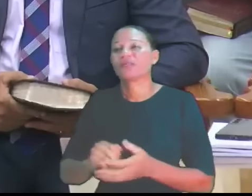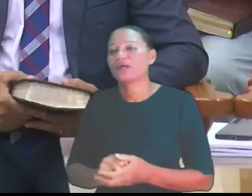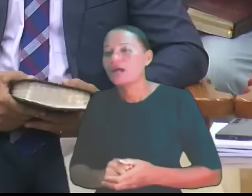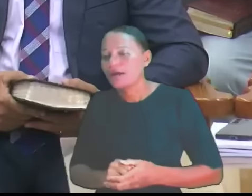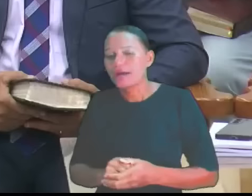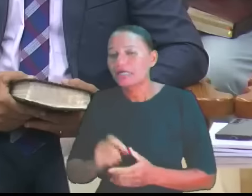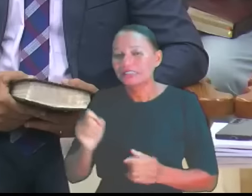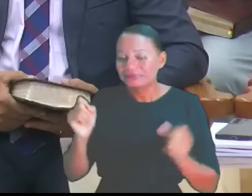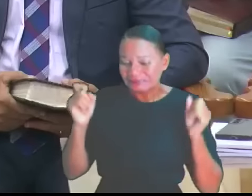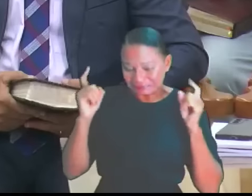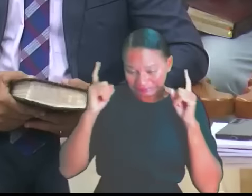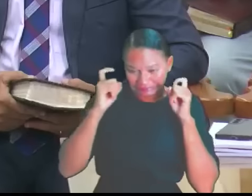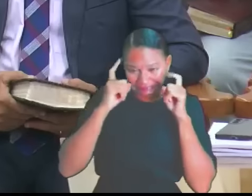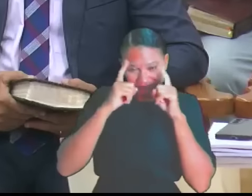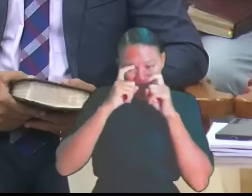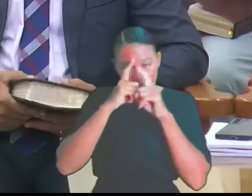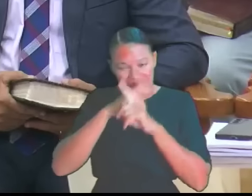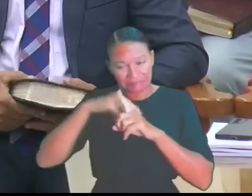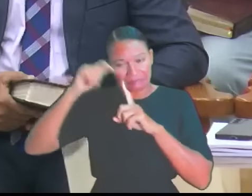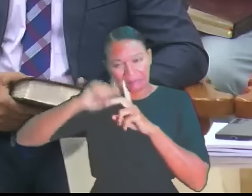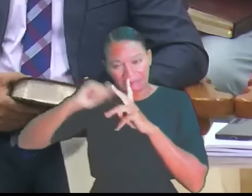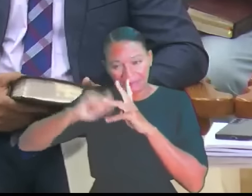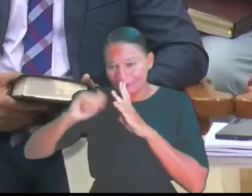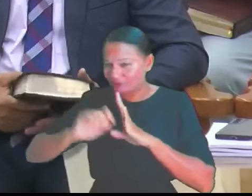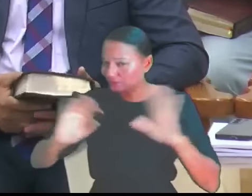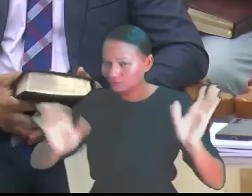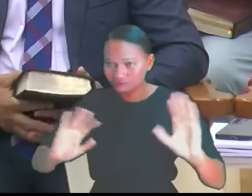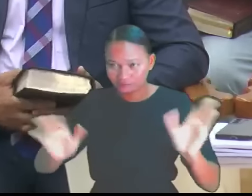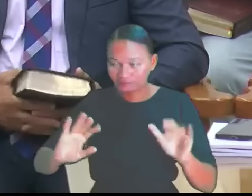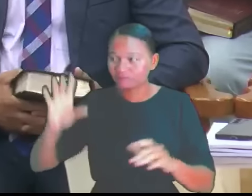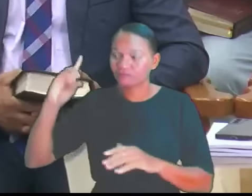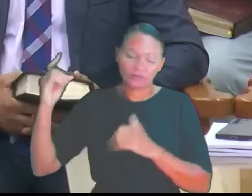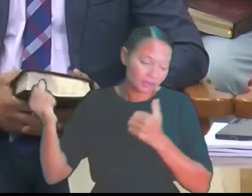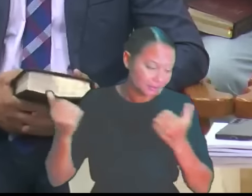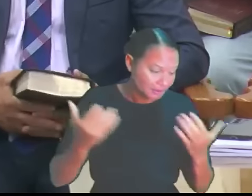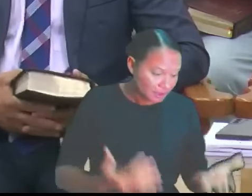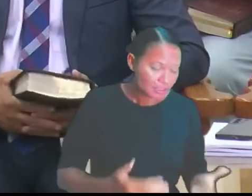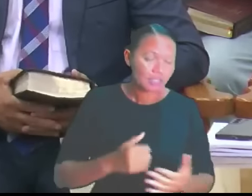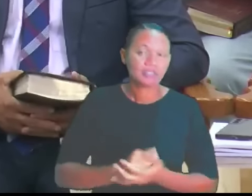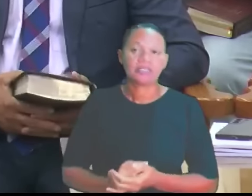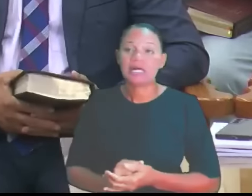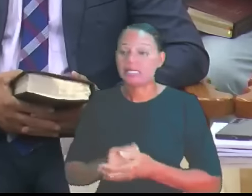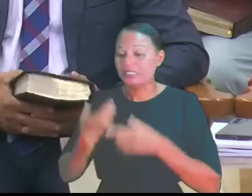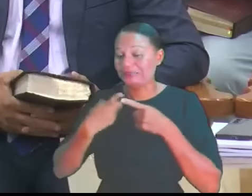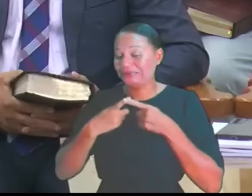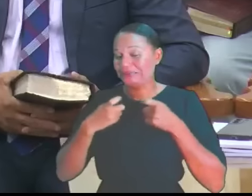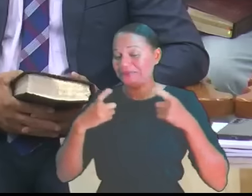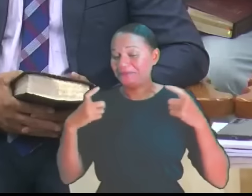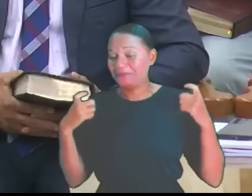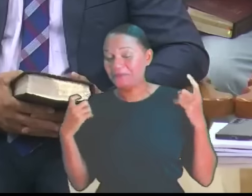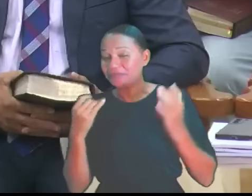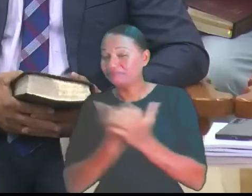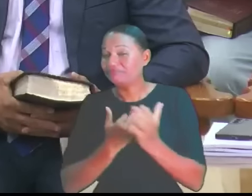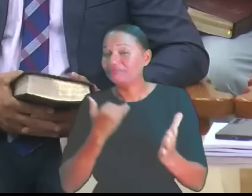prova não, isso é tribulação, foi você que arranjou. Prova é Deus quem dá, tribulação é o crente que arruma.